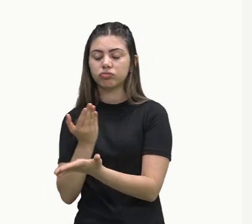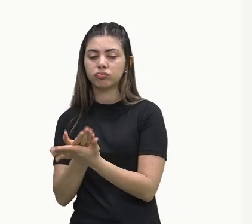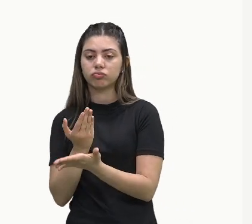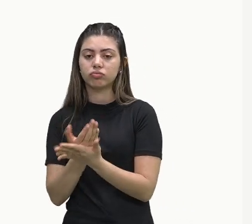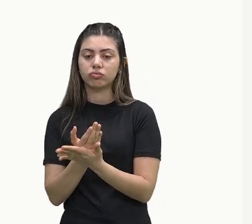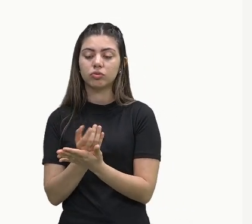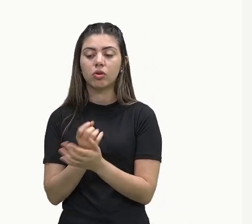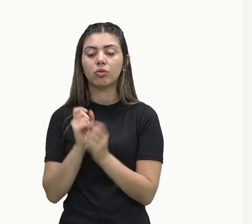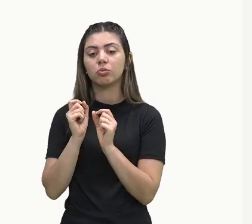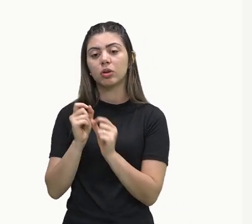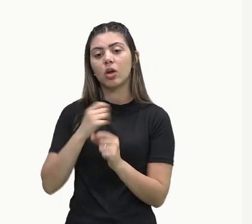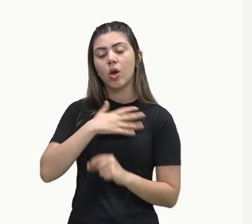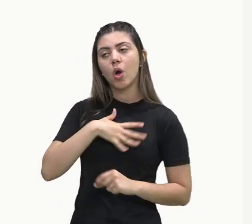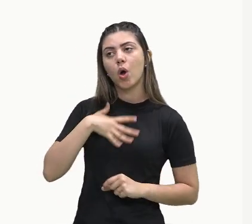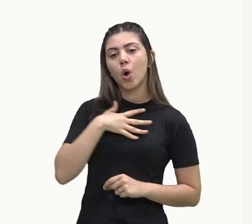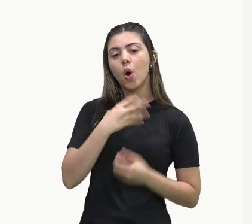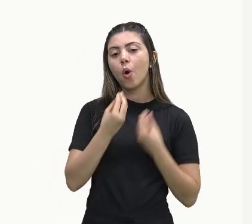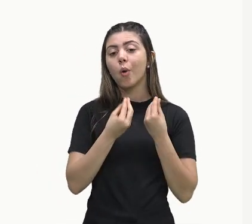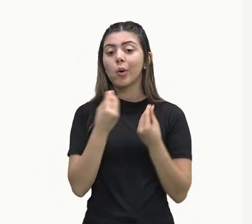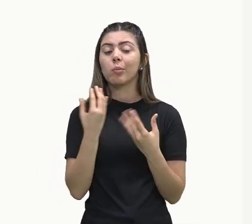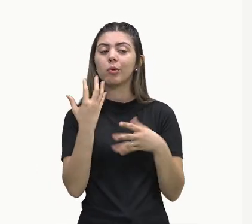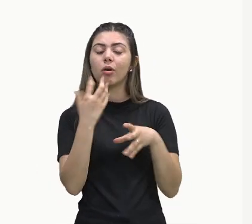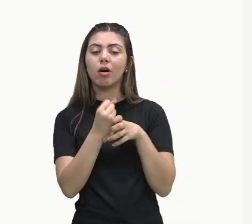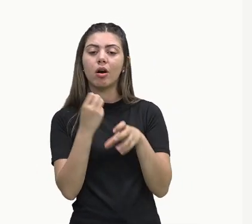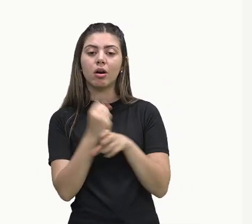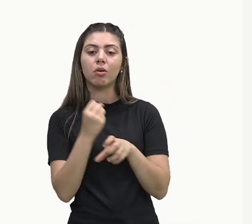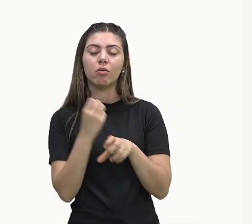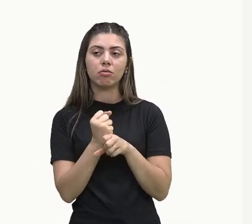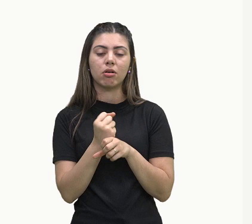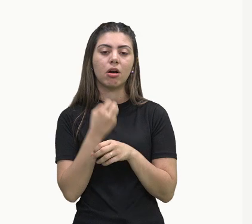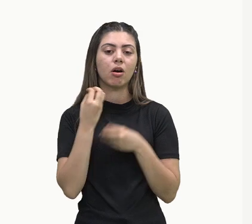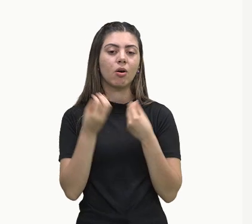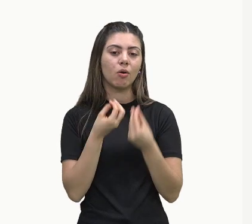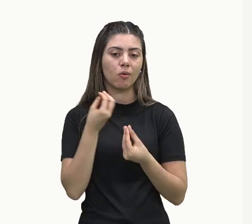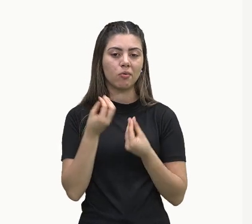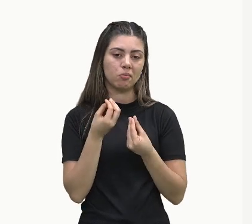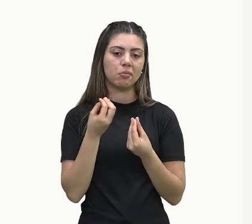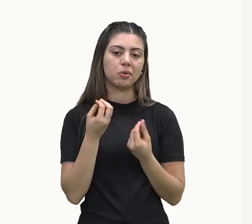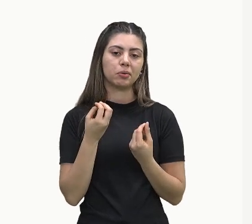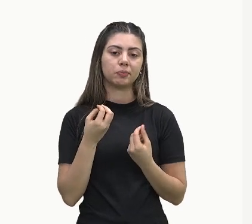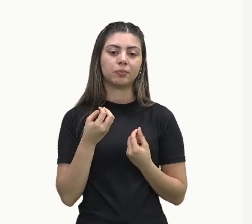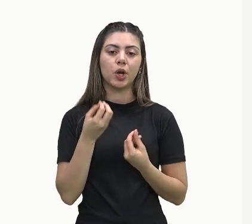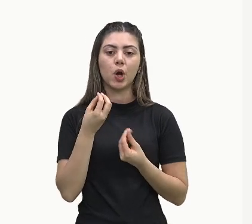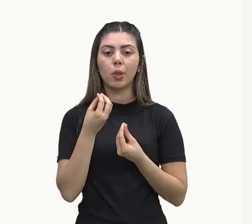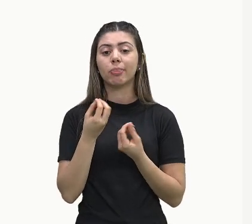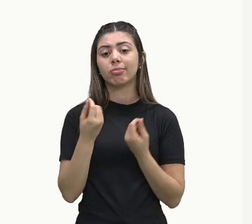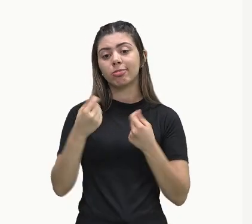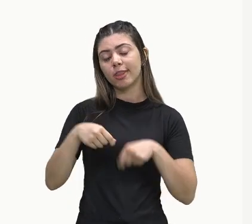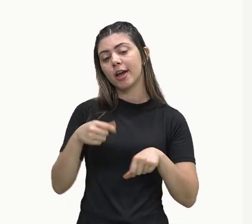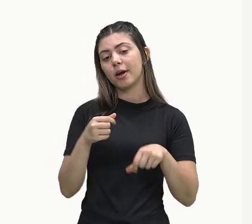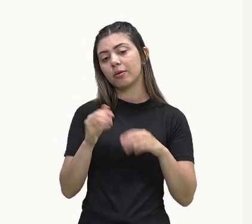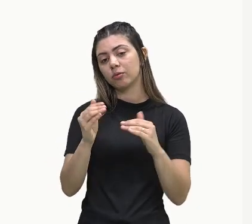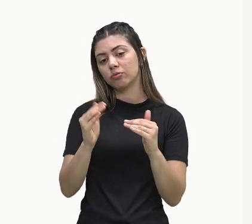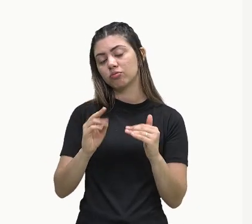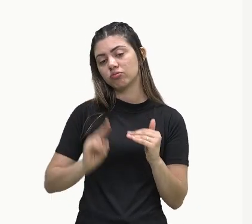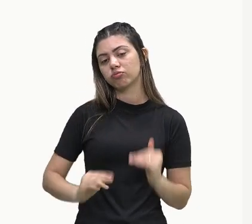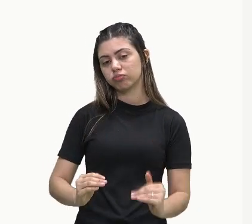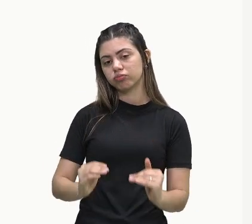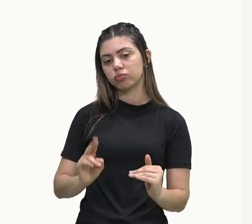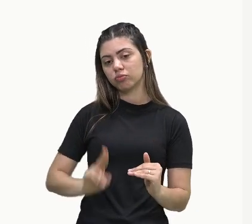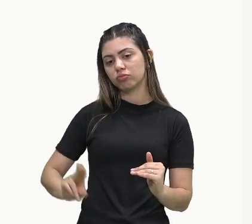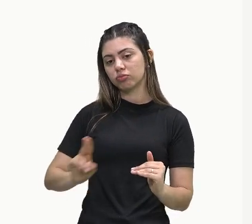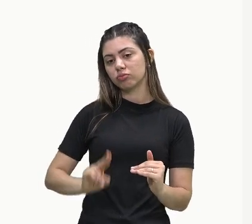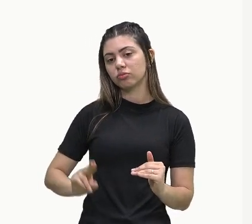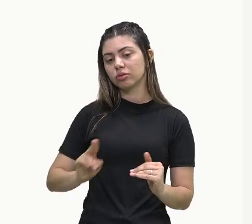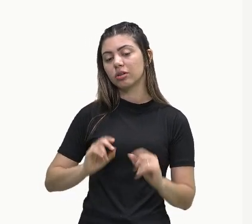gostam de inserir né de demonstrar essa essa expressão aqui do coeficiente angular utilizando aqui o